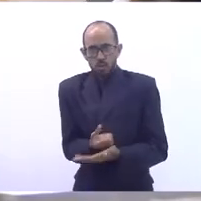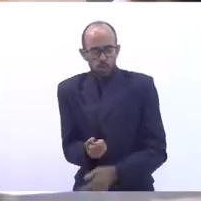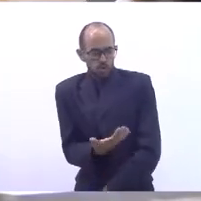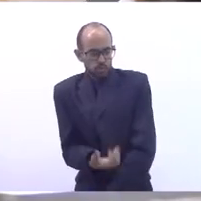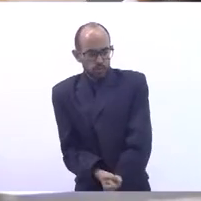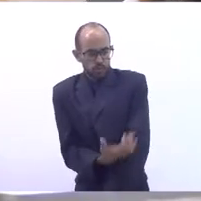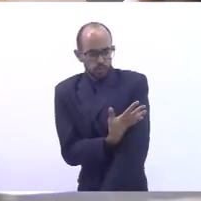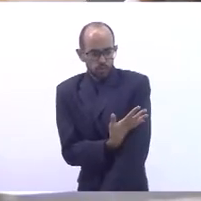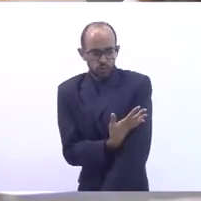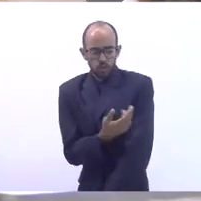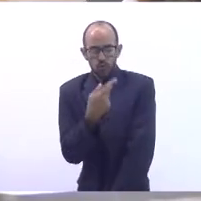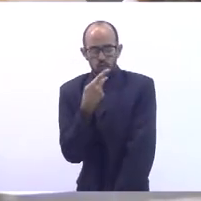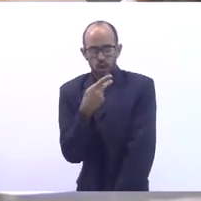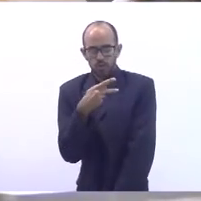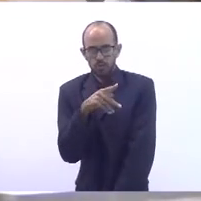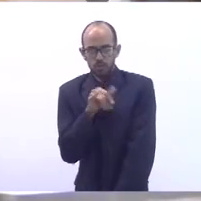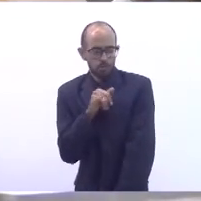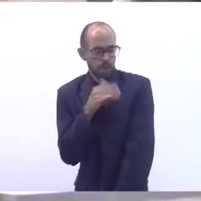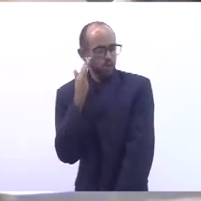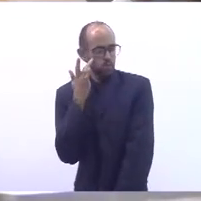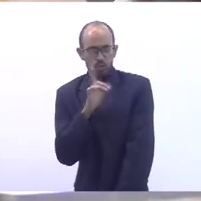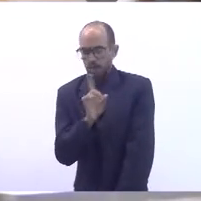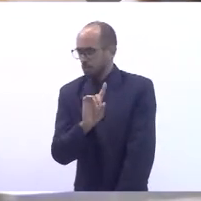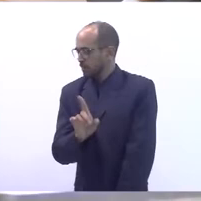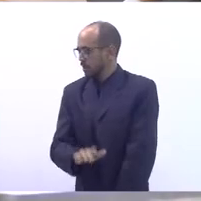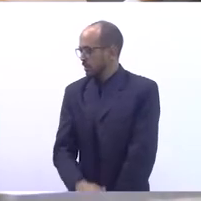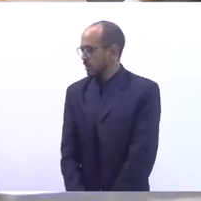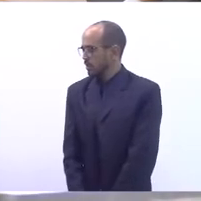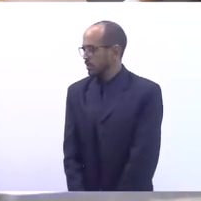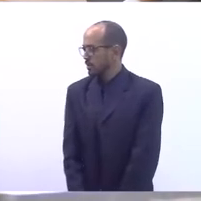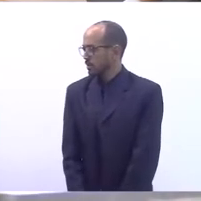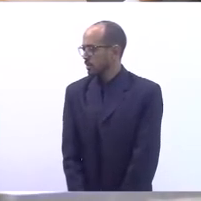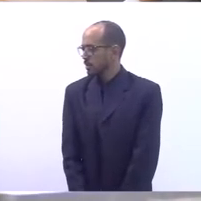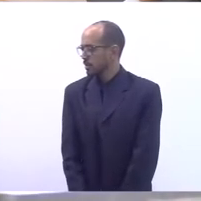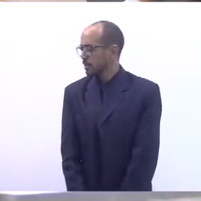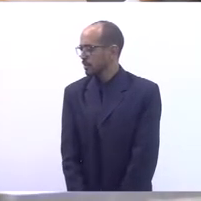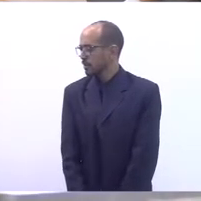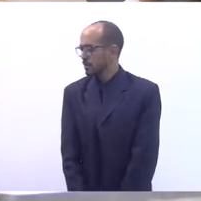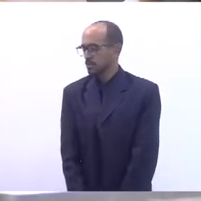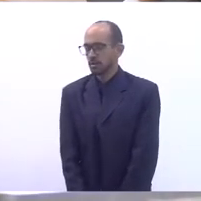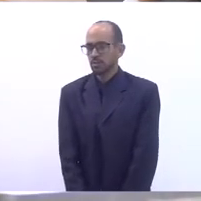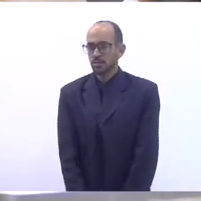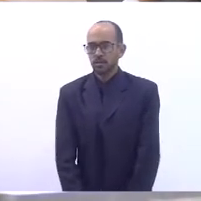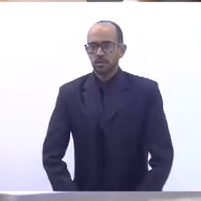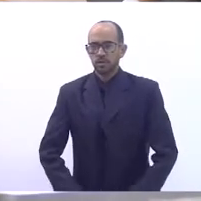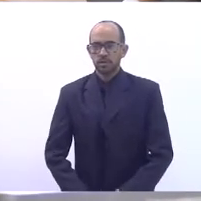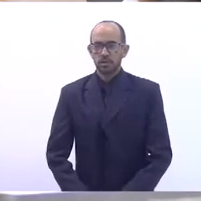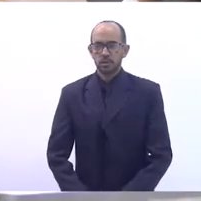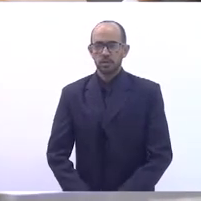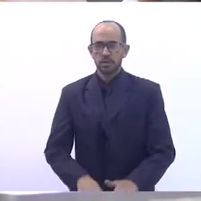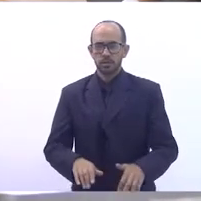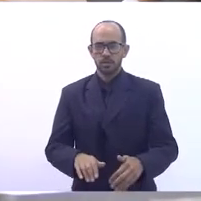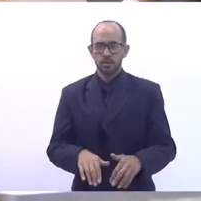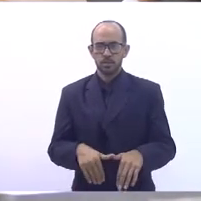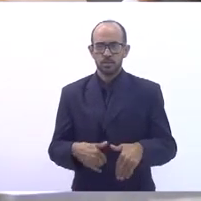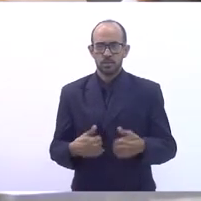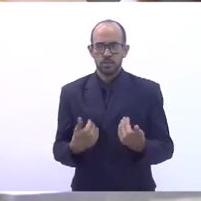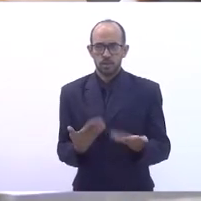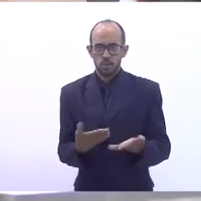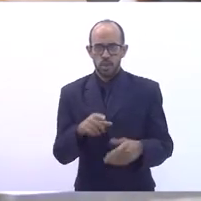emocionou falando do teu pai não tinha a menor ideia disso né isso daí vai um pouco também na linha que eu falei né como é